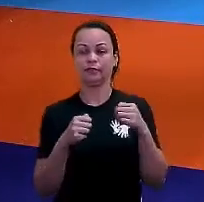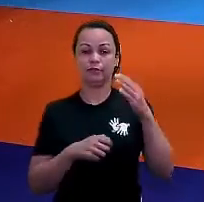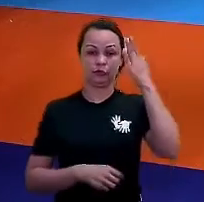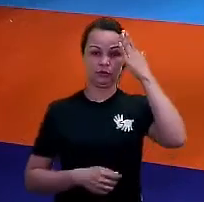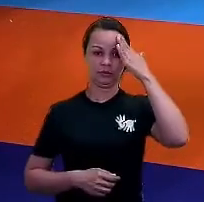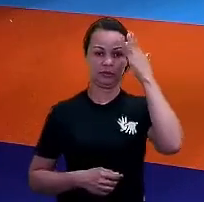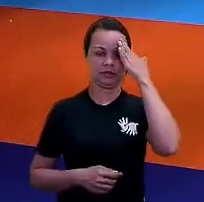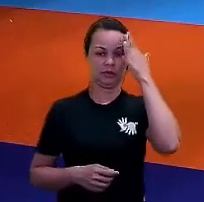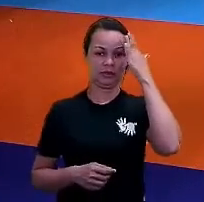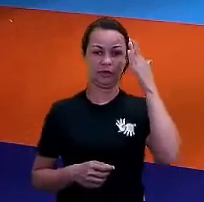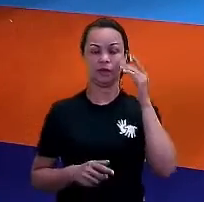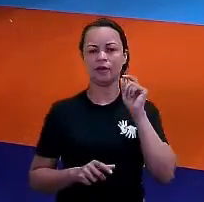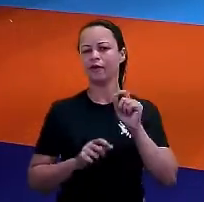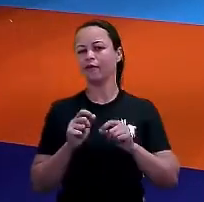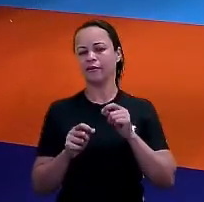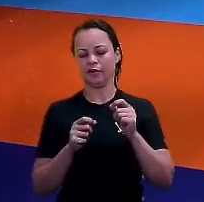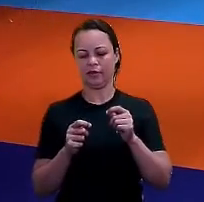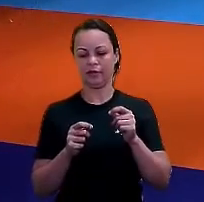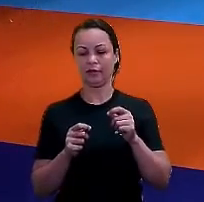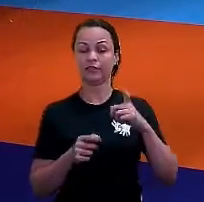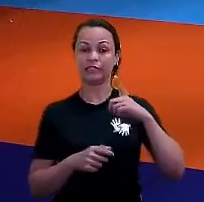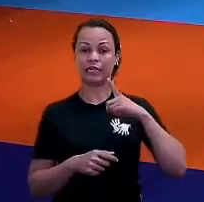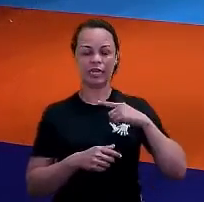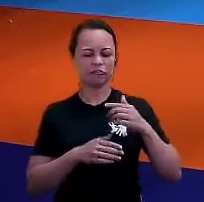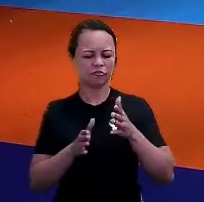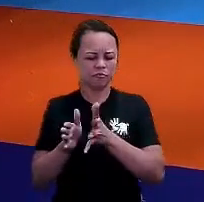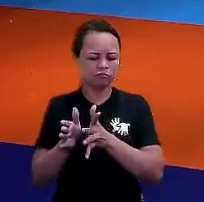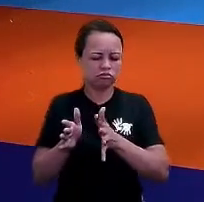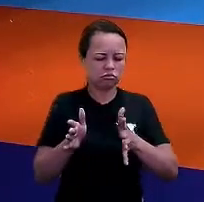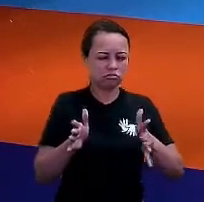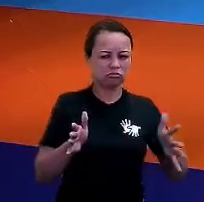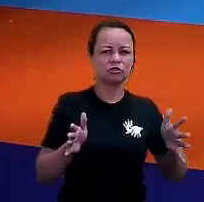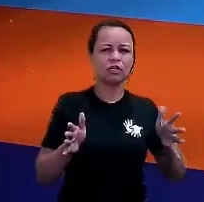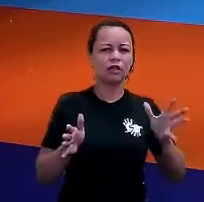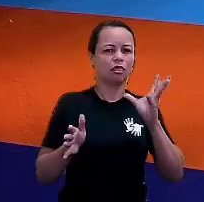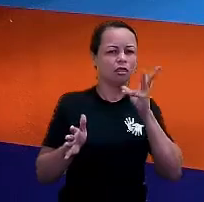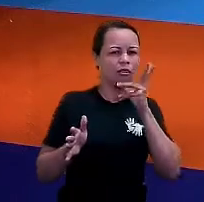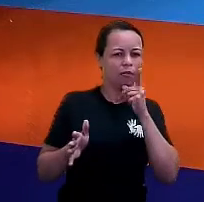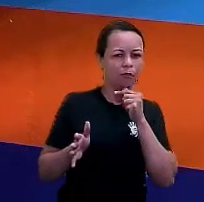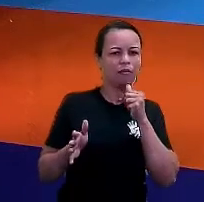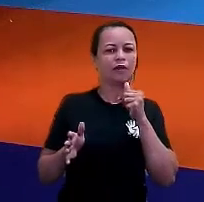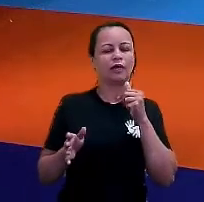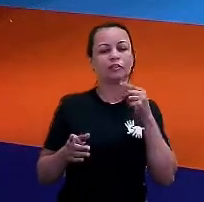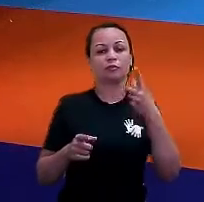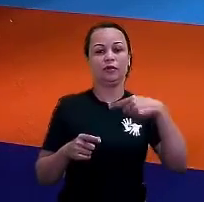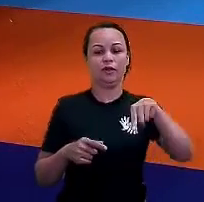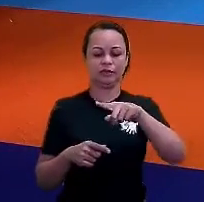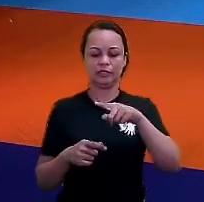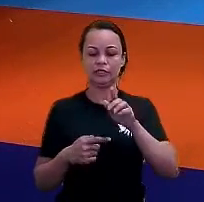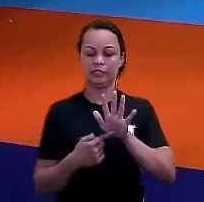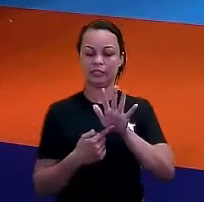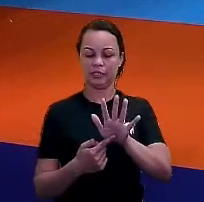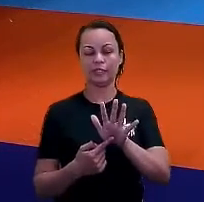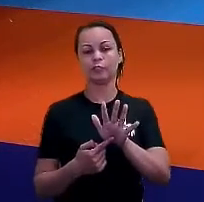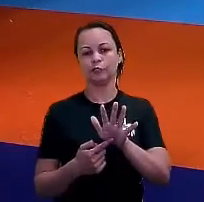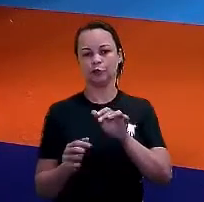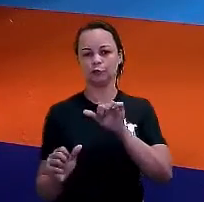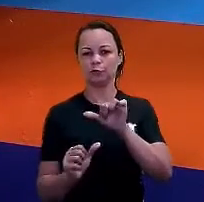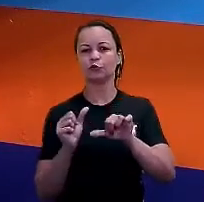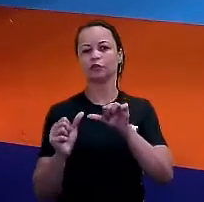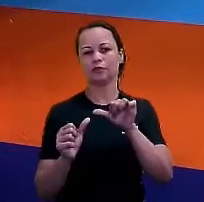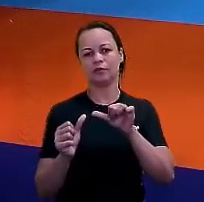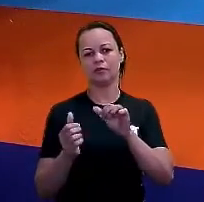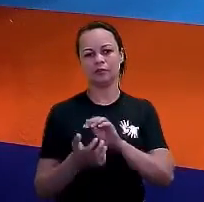que houve um percurso muito longo para que isso concretizasse,